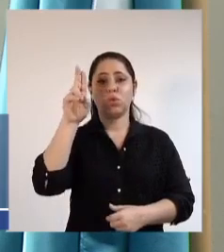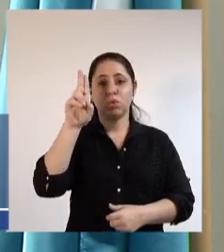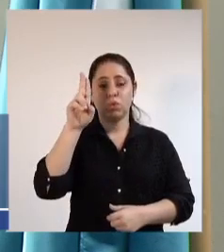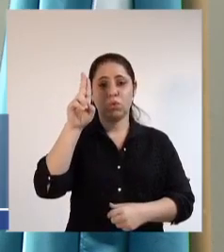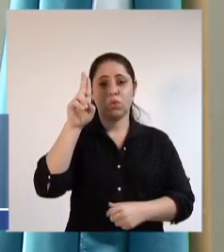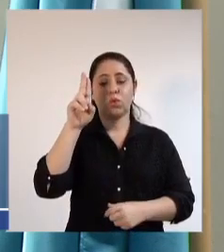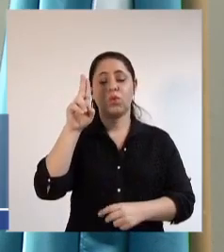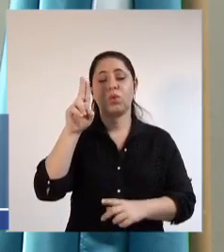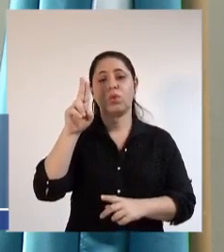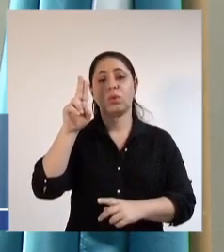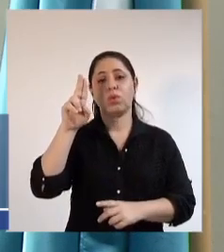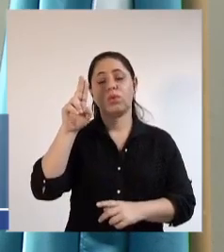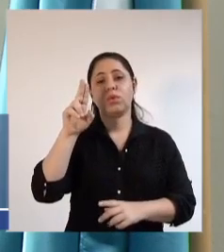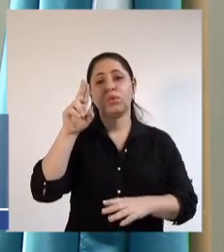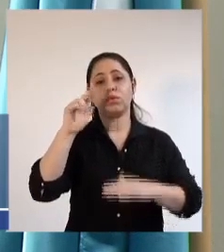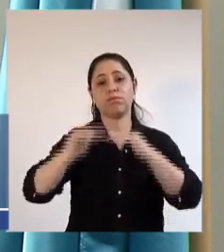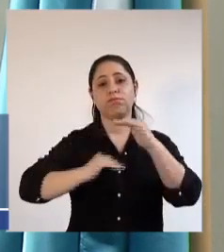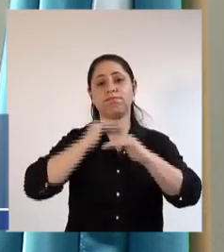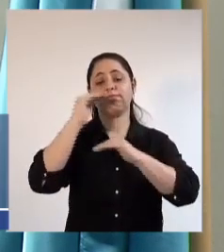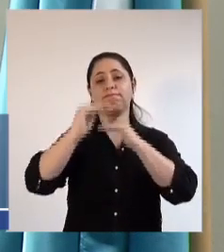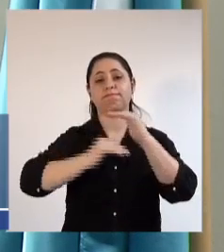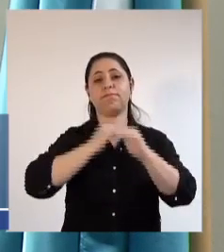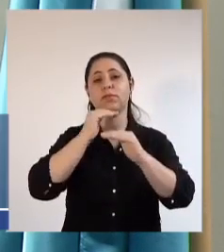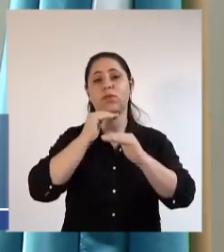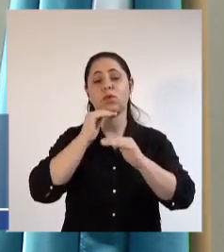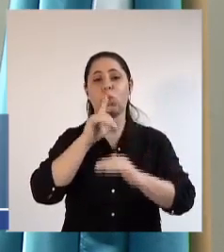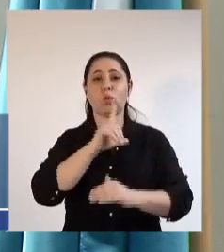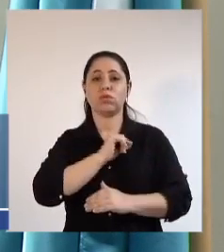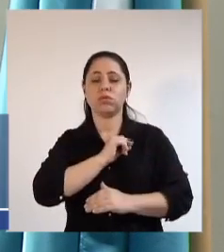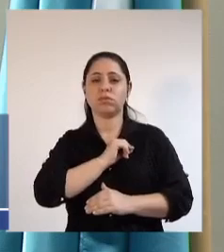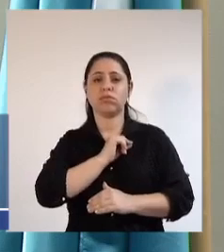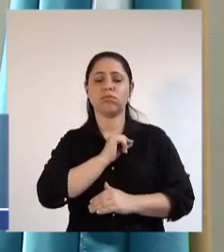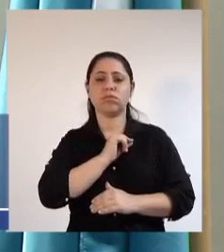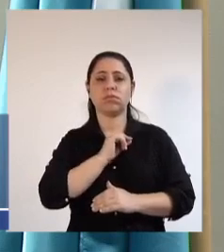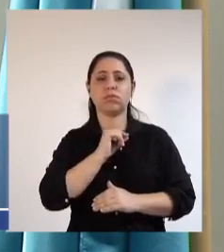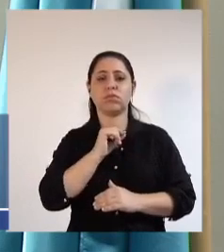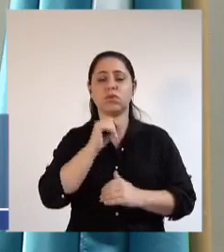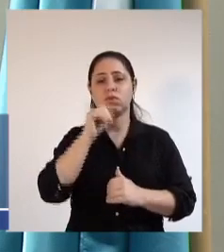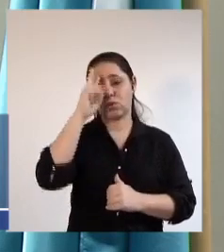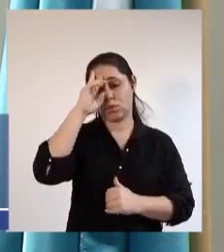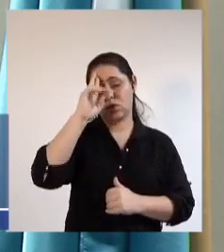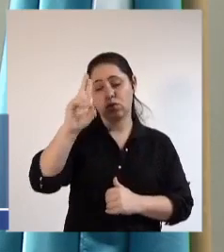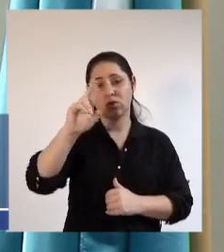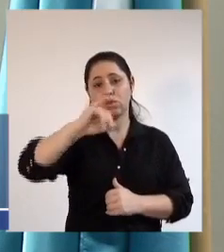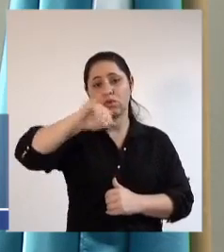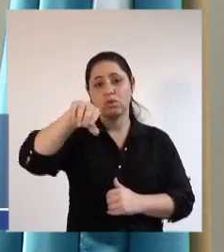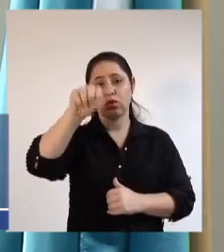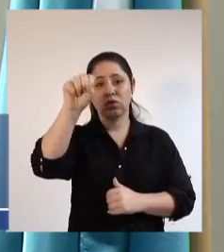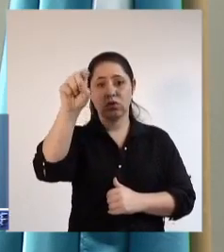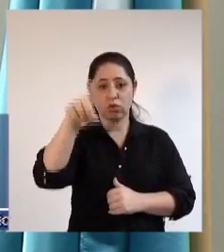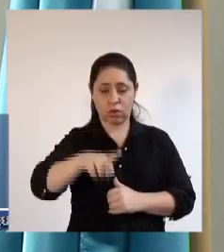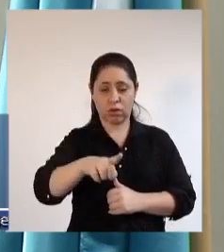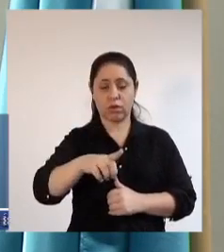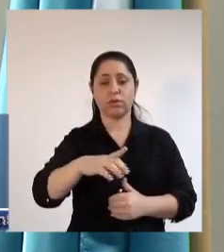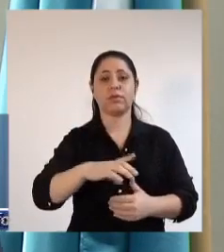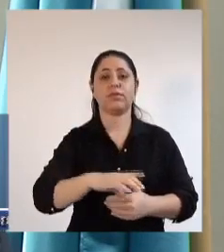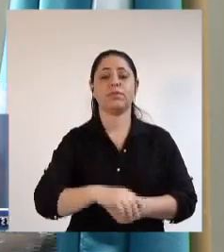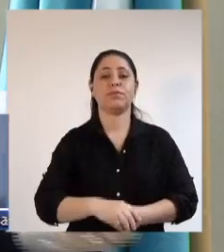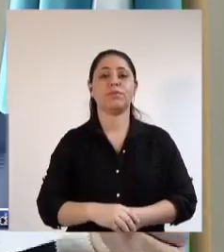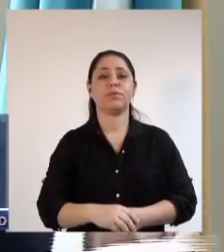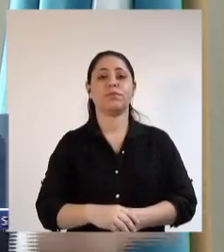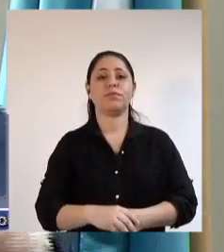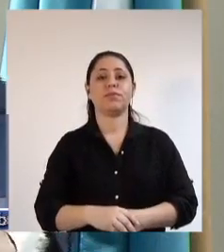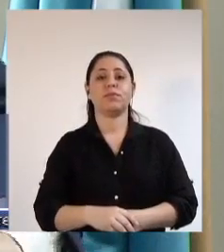e da região do pantanal uniderp titular josé sabino suplente luciana paes de andrade